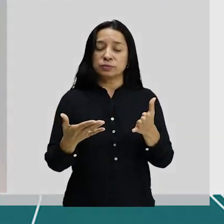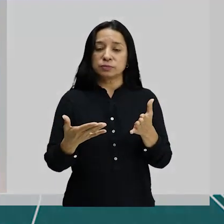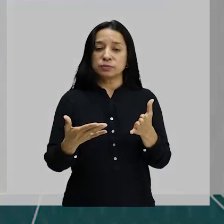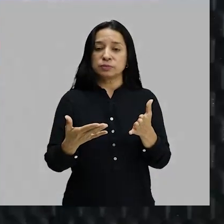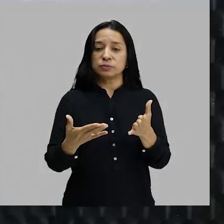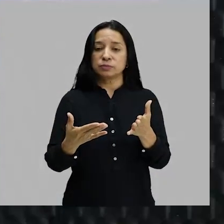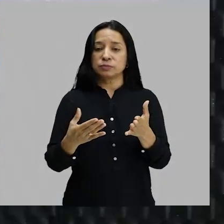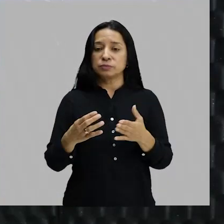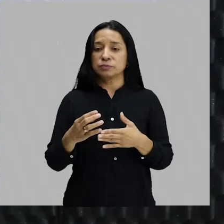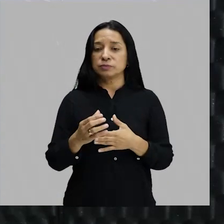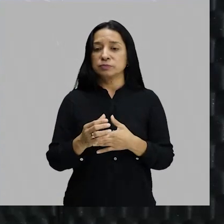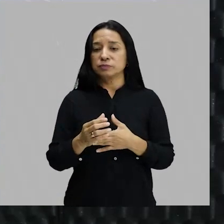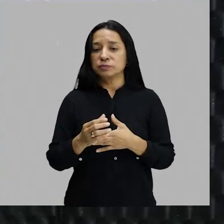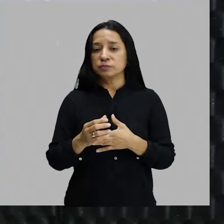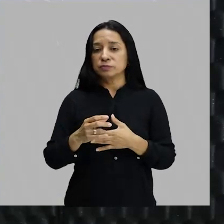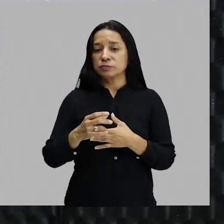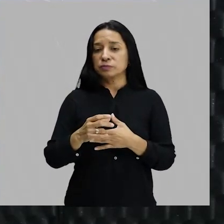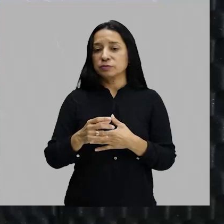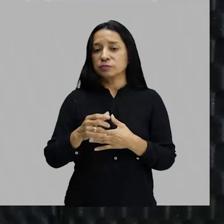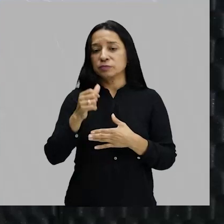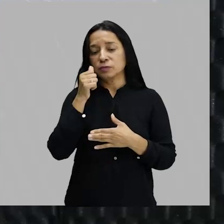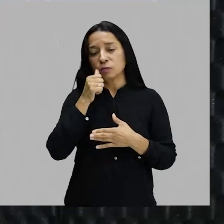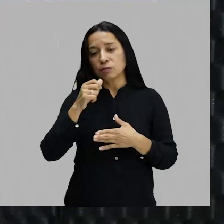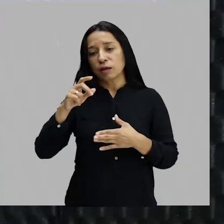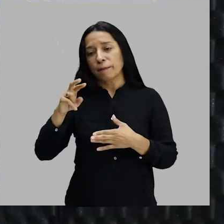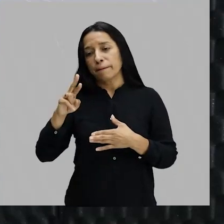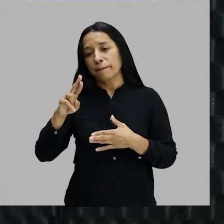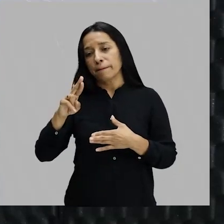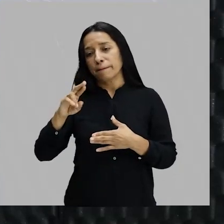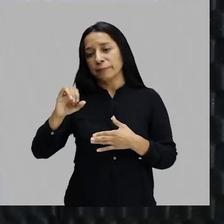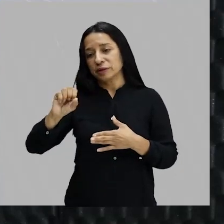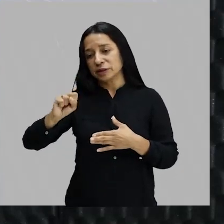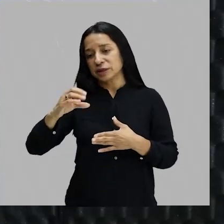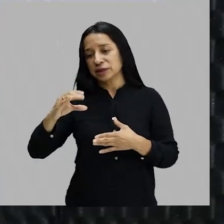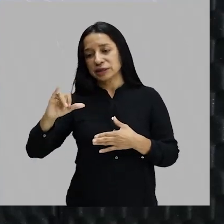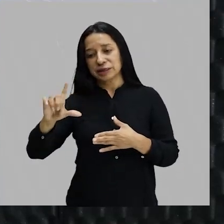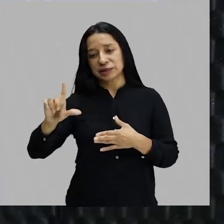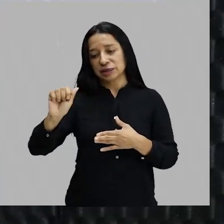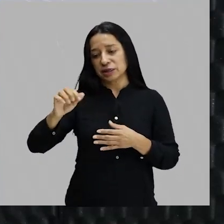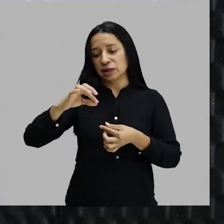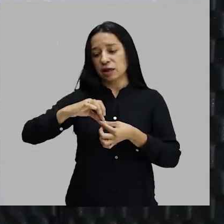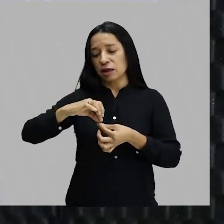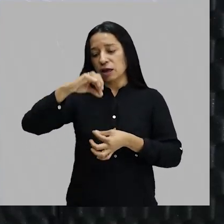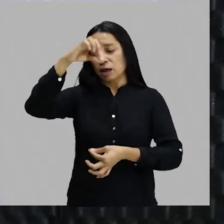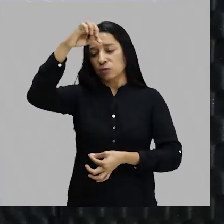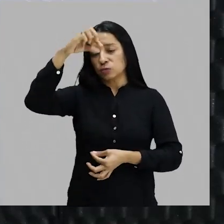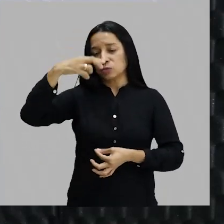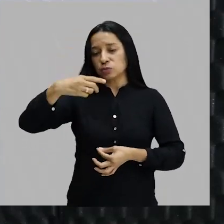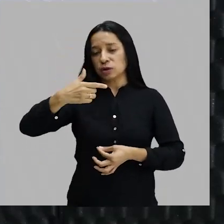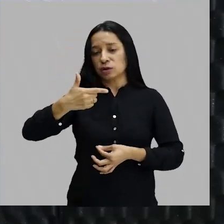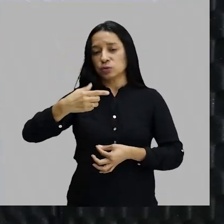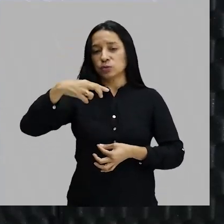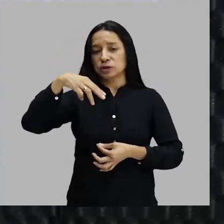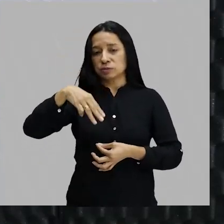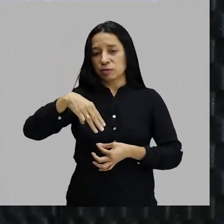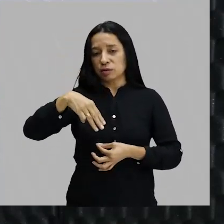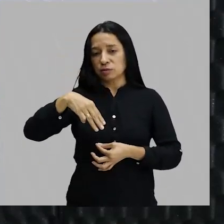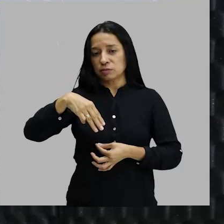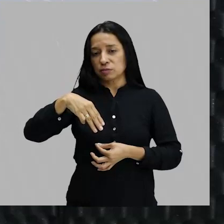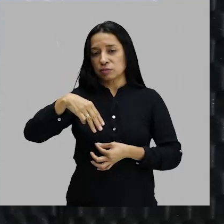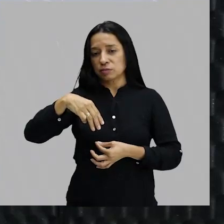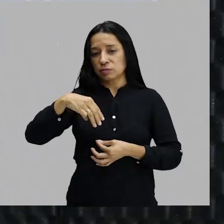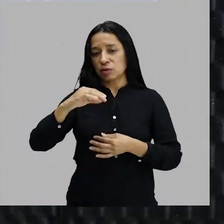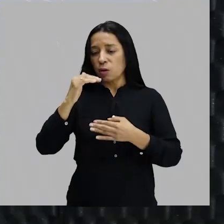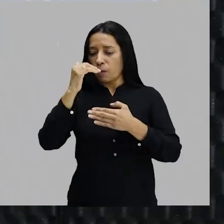a catacumba de Priscila, né, que na verdade é a maior. A altura disso dá em média 2 metros, 3 metros de altura, mas não quer dizer que seja